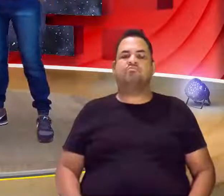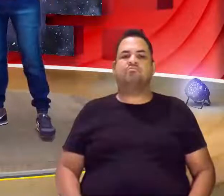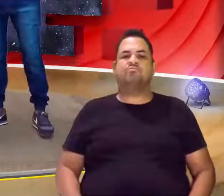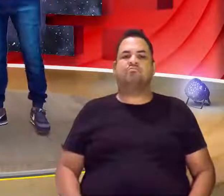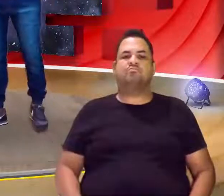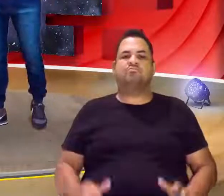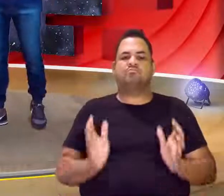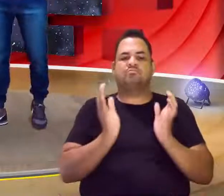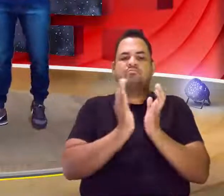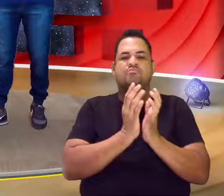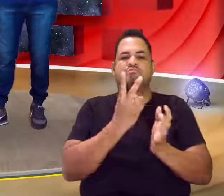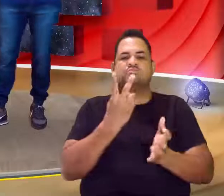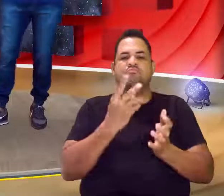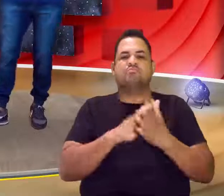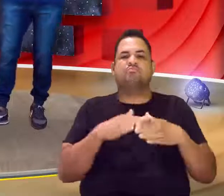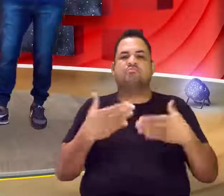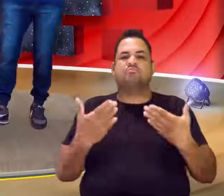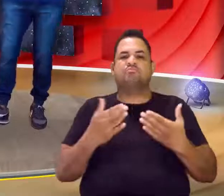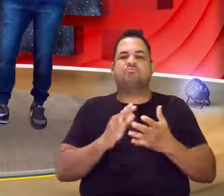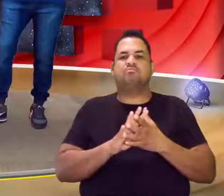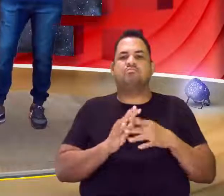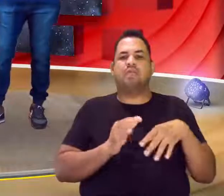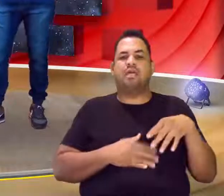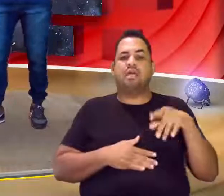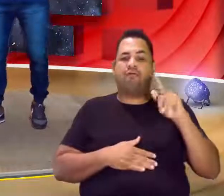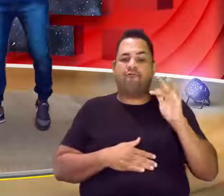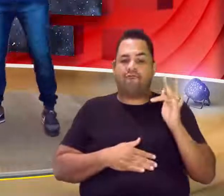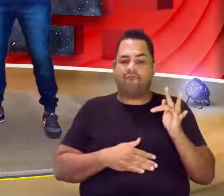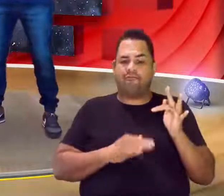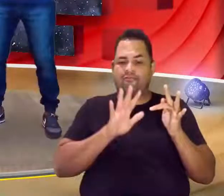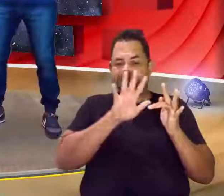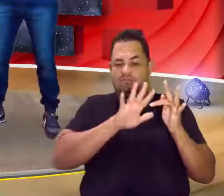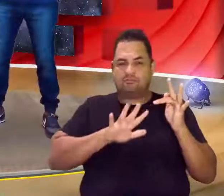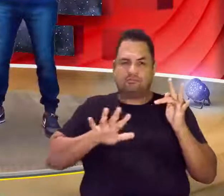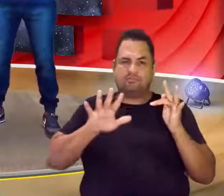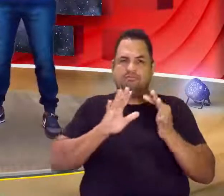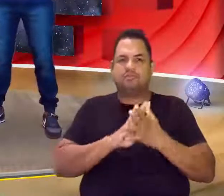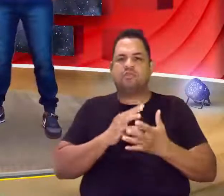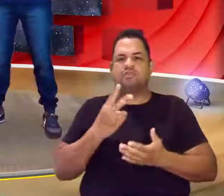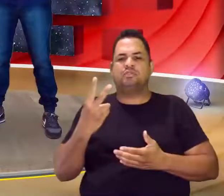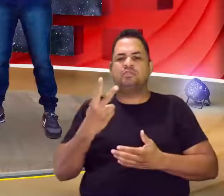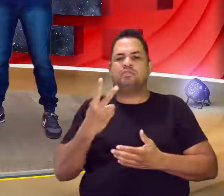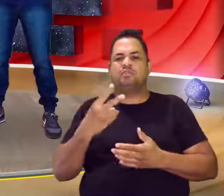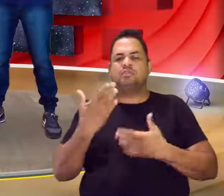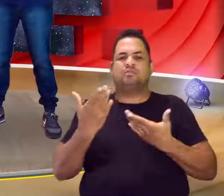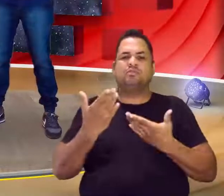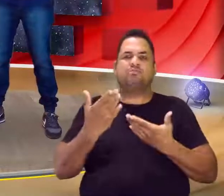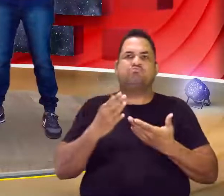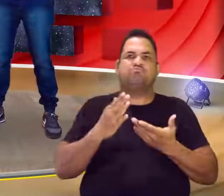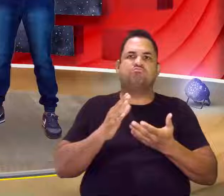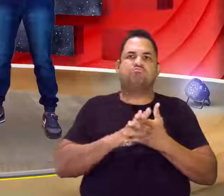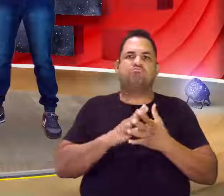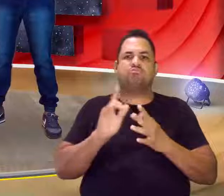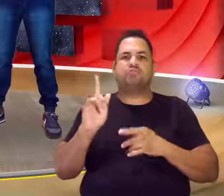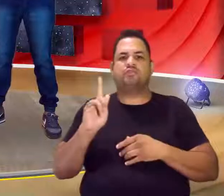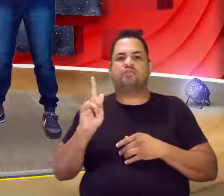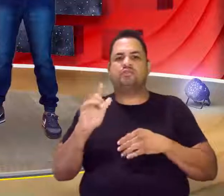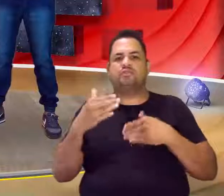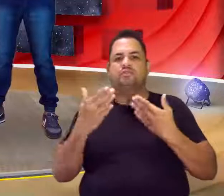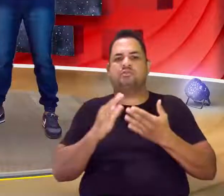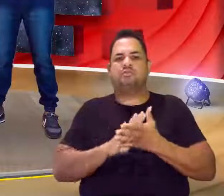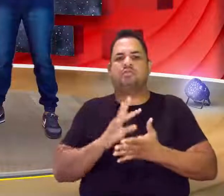unidade 2 a gente fica toda ela em funções, mas a unidade 3 ela é bem variável entre a parte de geometria, no sentido